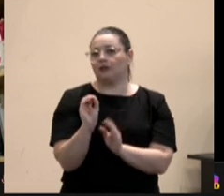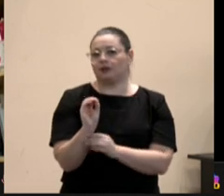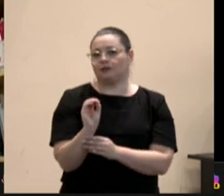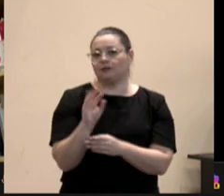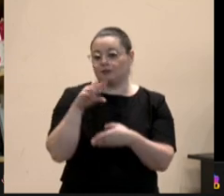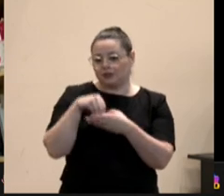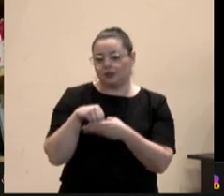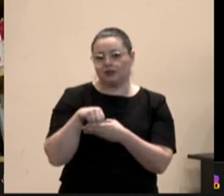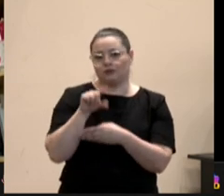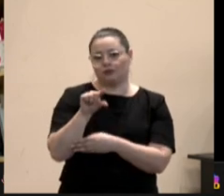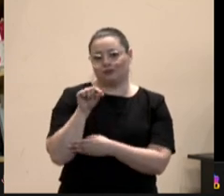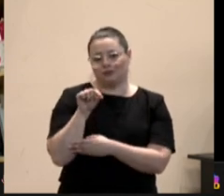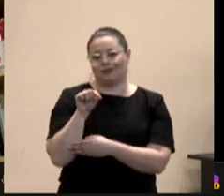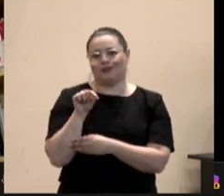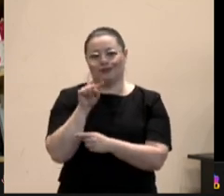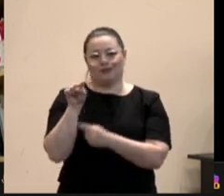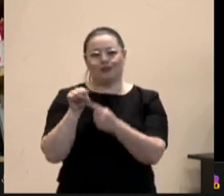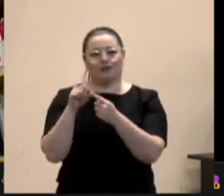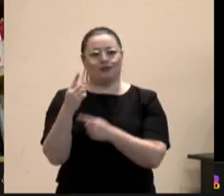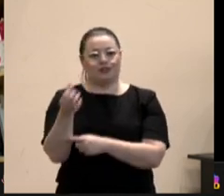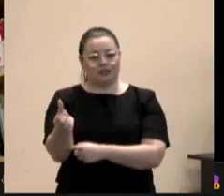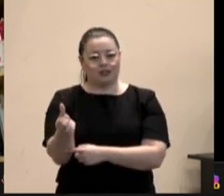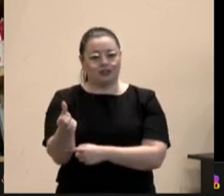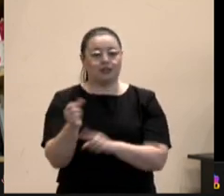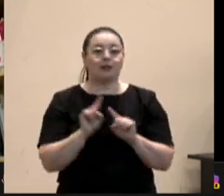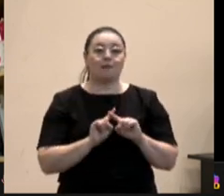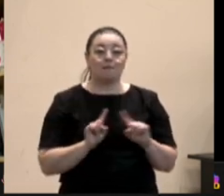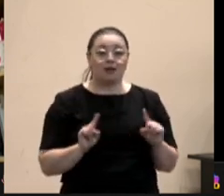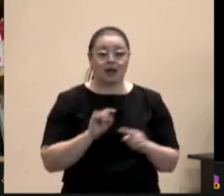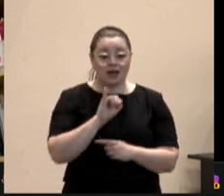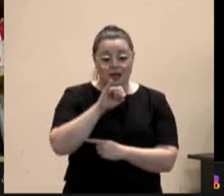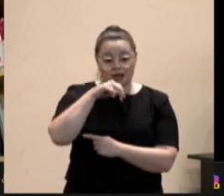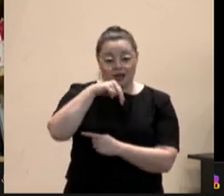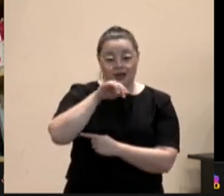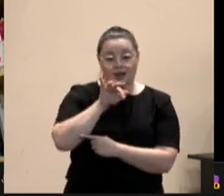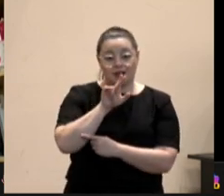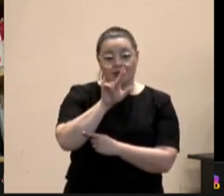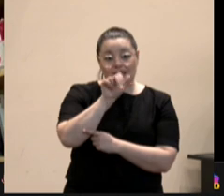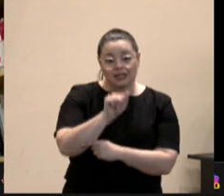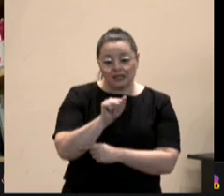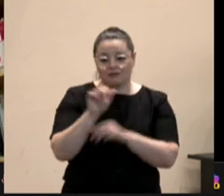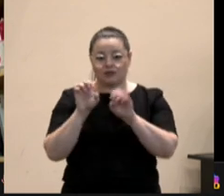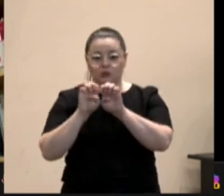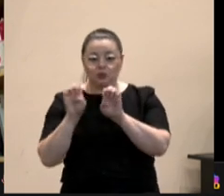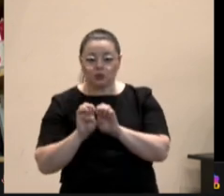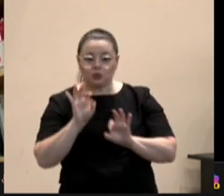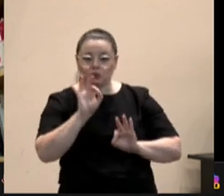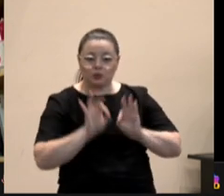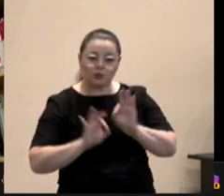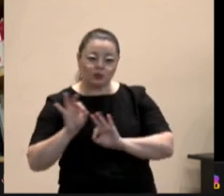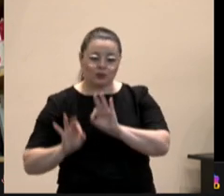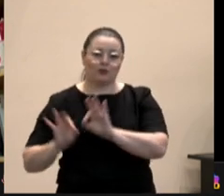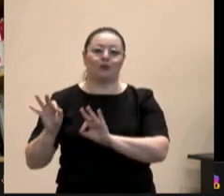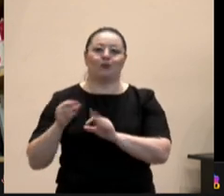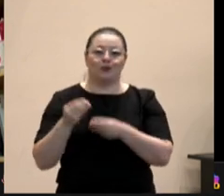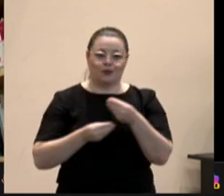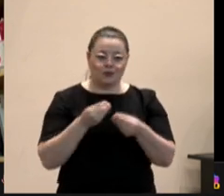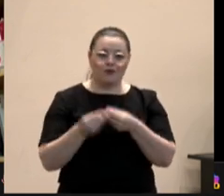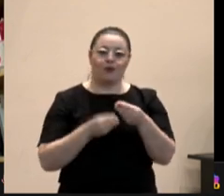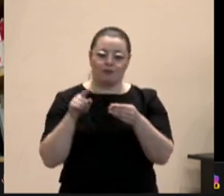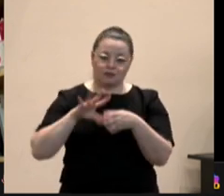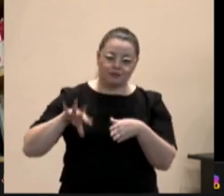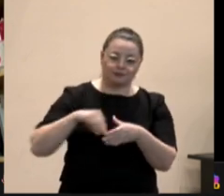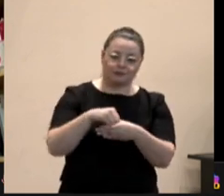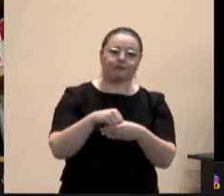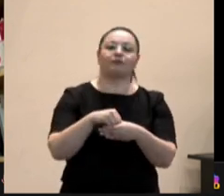16, mas a parte de infraestrutura e condições de trabalho não é apenas infraestrutura, mas ela faz parte,